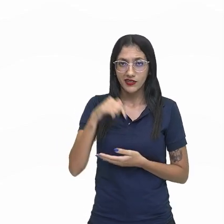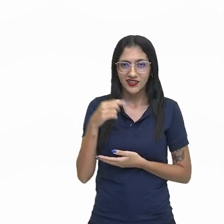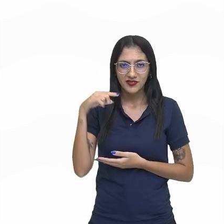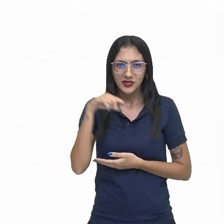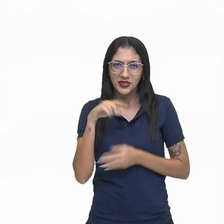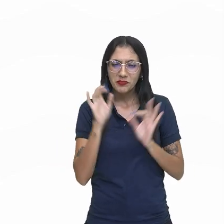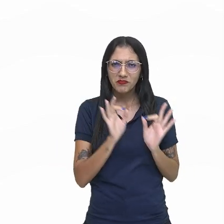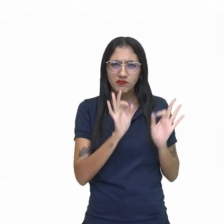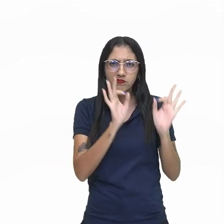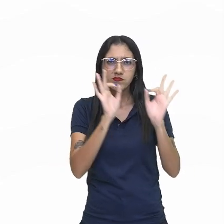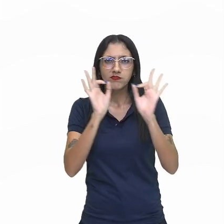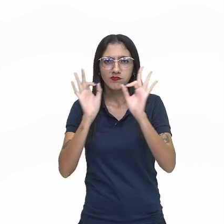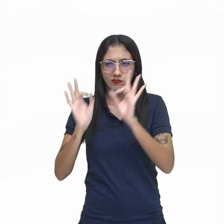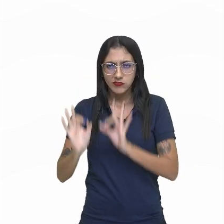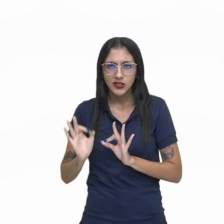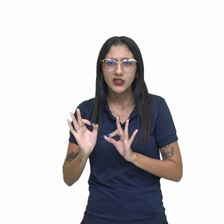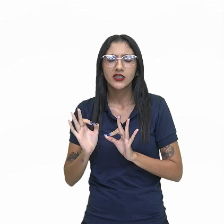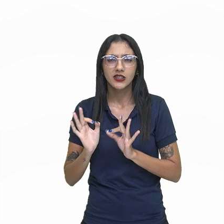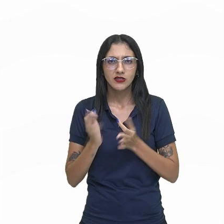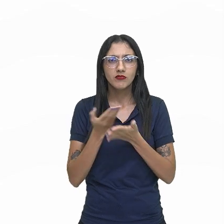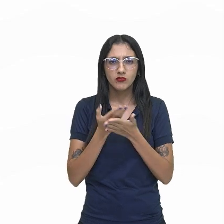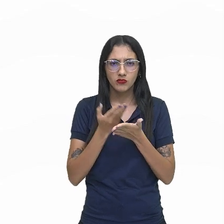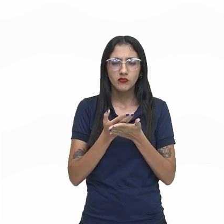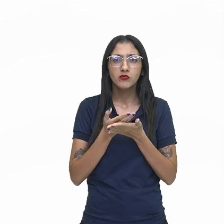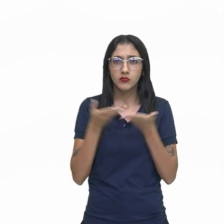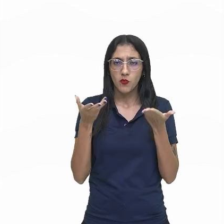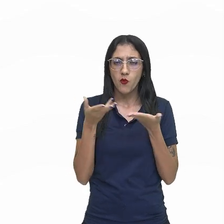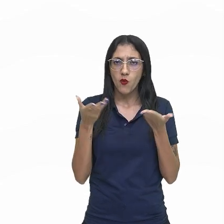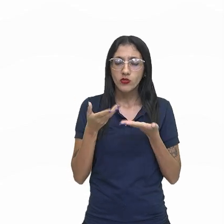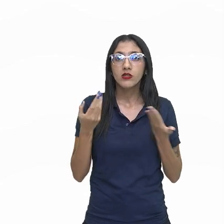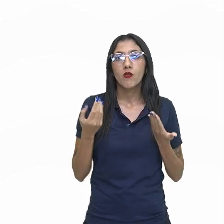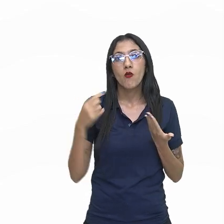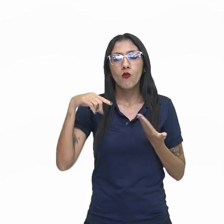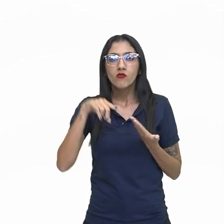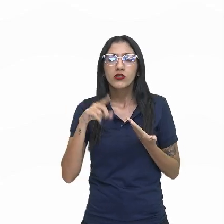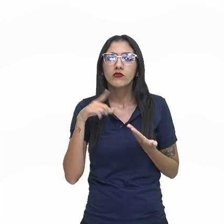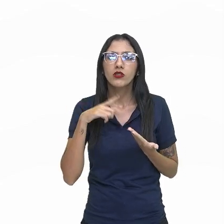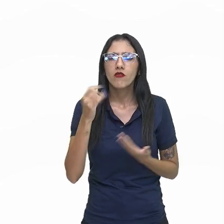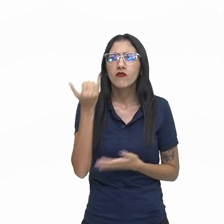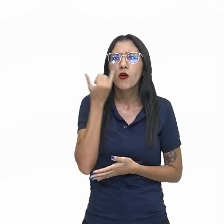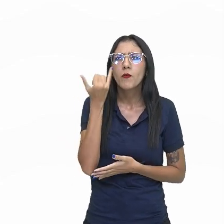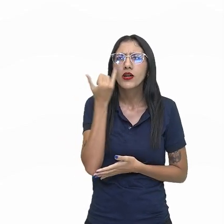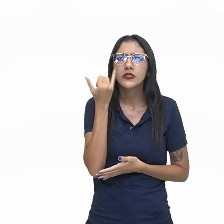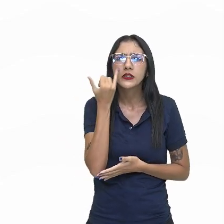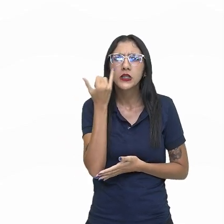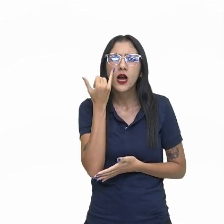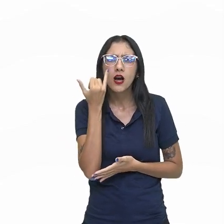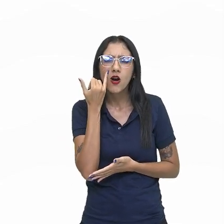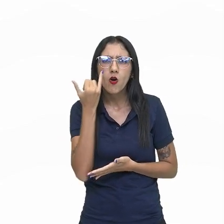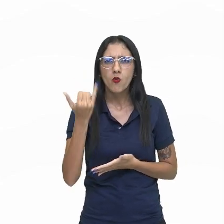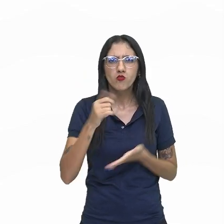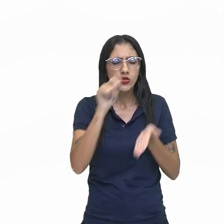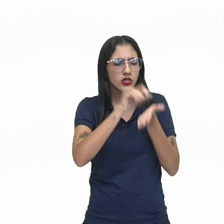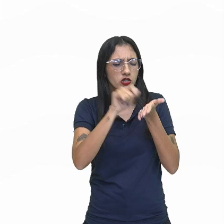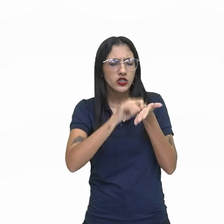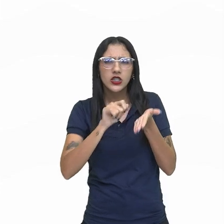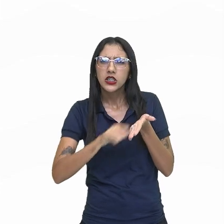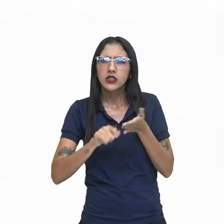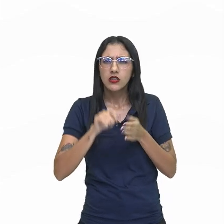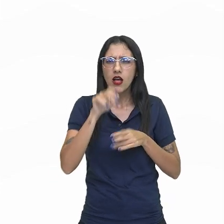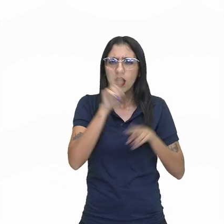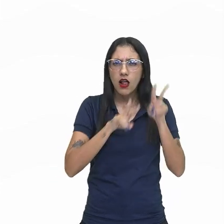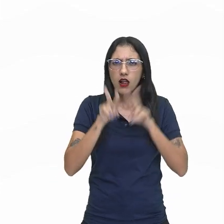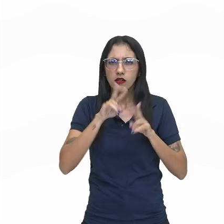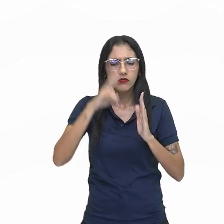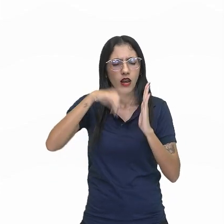me ouvindo, estão acompanhando esta aula, vocês estão ouvindo um texto, é um texto falado,